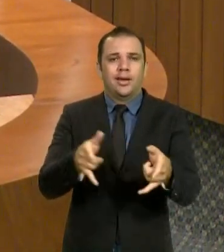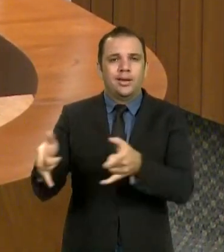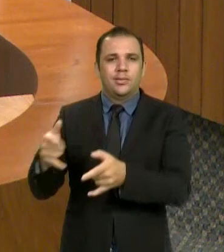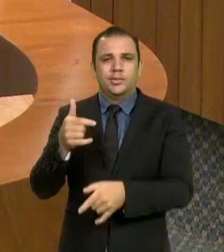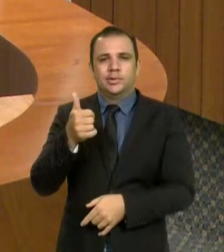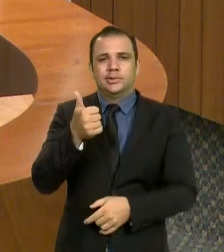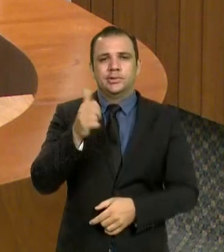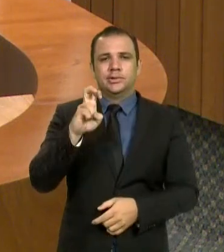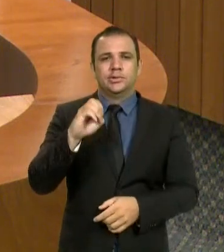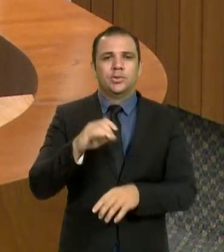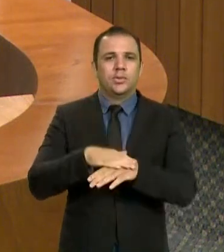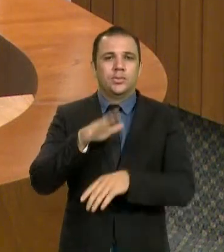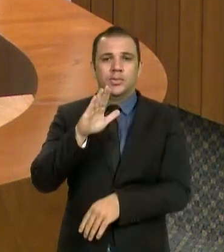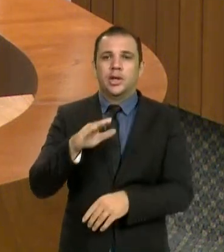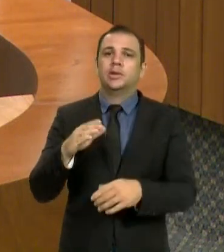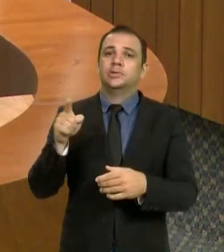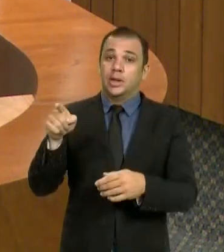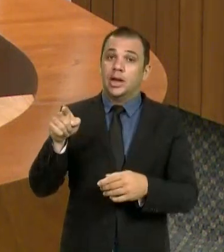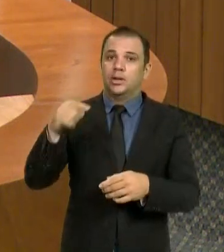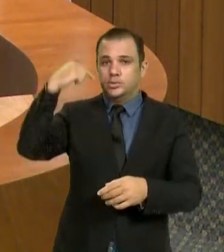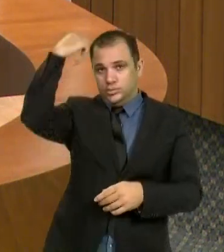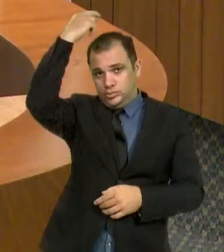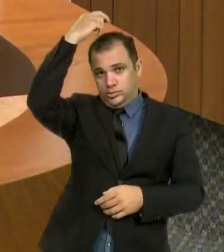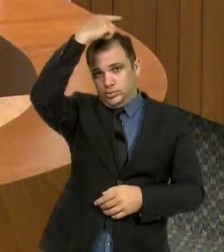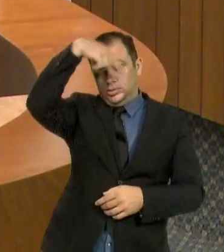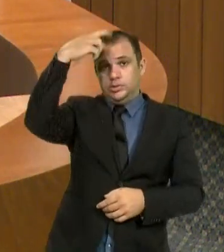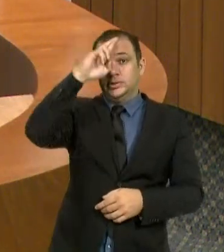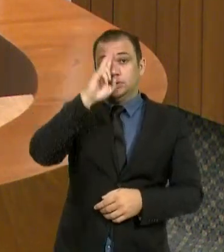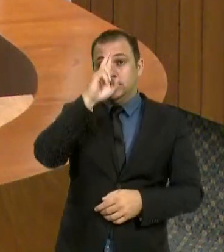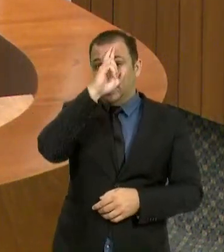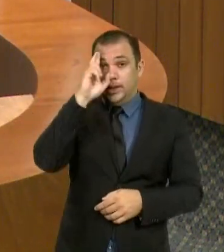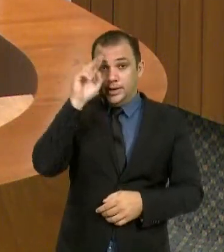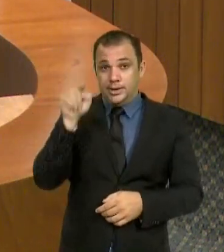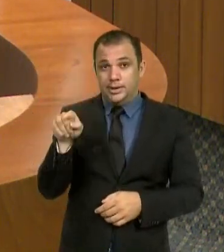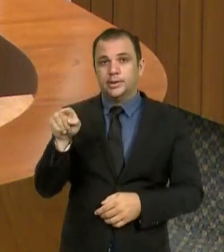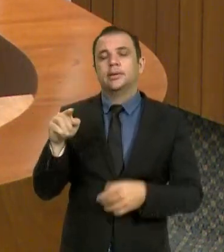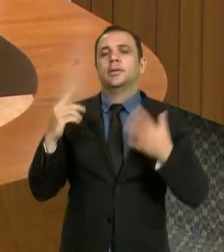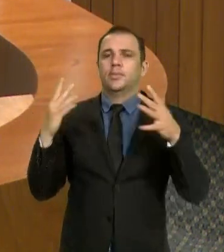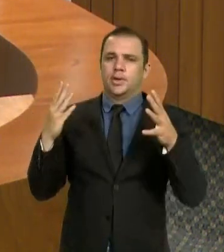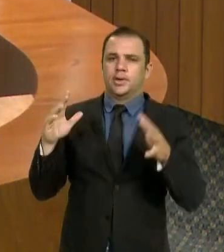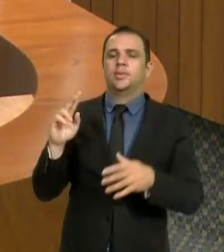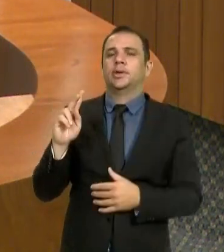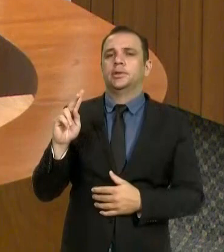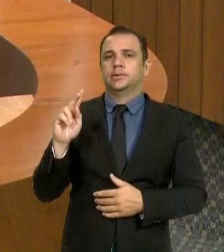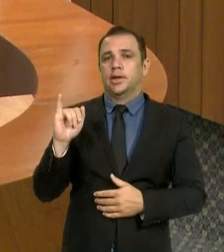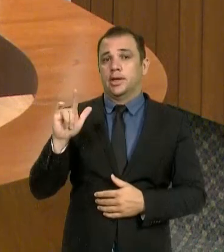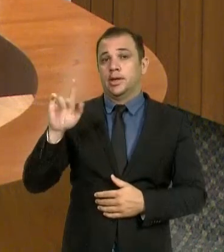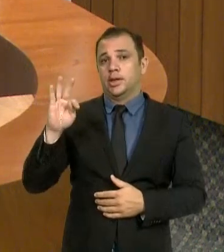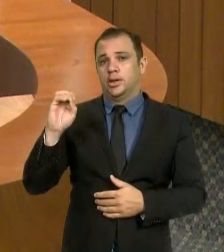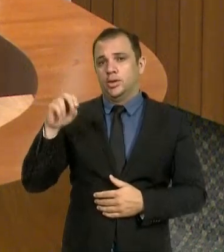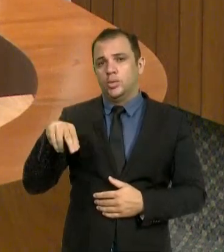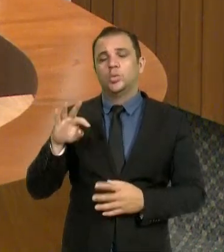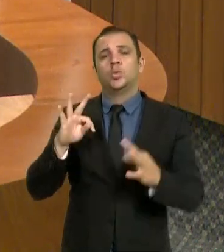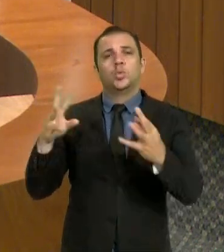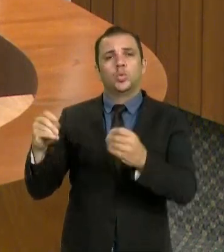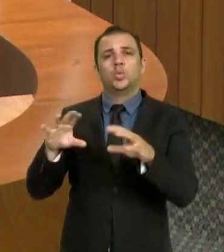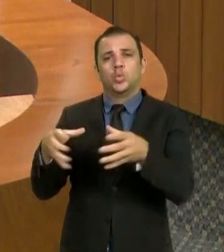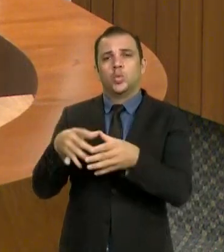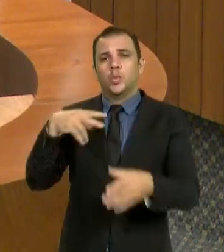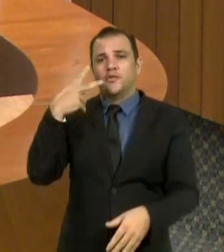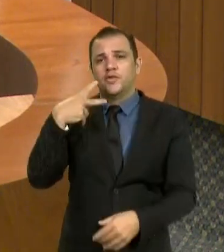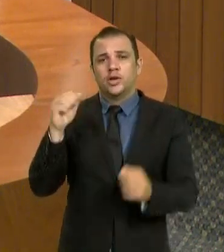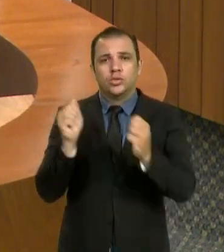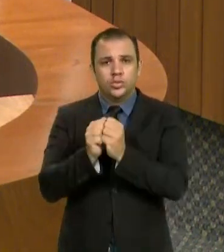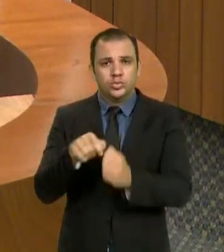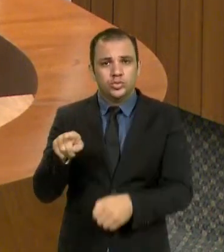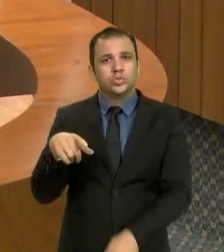nossa cidade de Santa Rita. Parabéns ao doutor Hilton e todos os seus vereadores presentes lá em